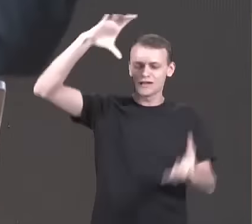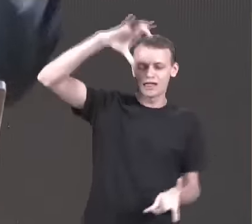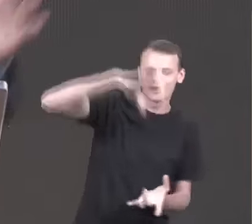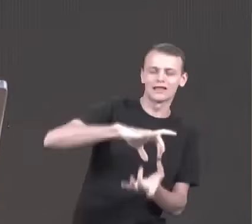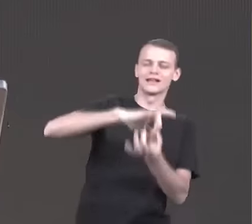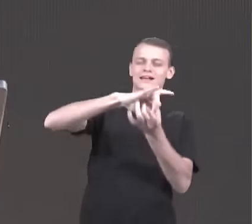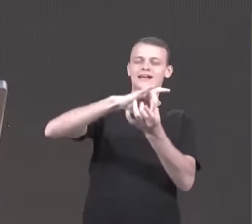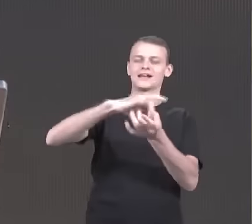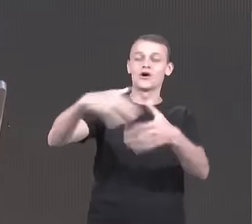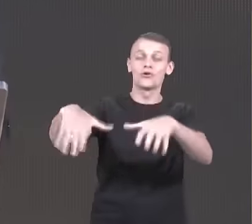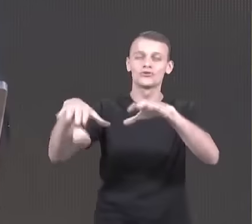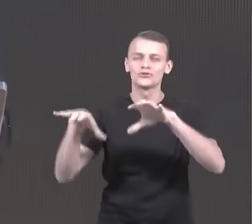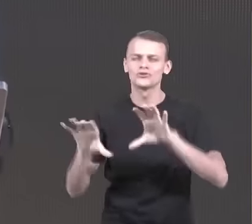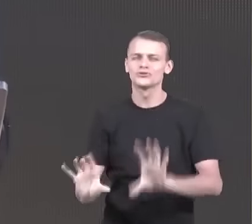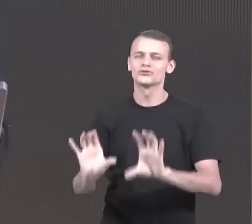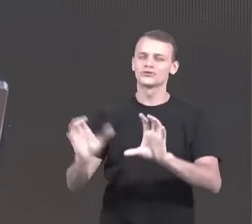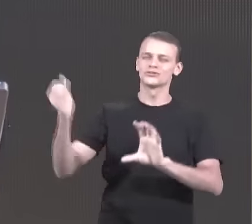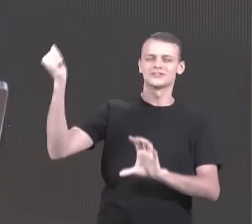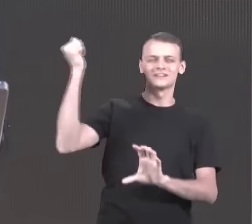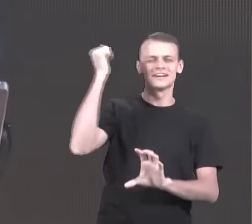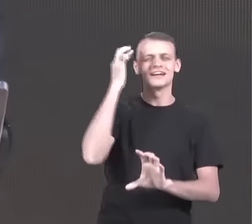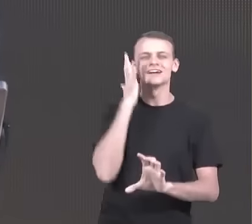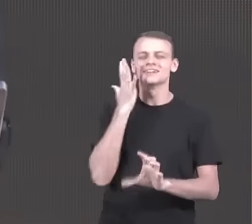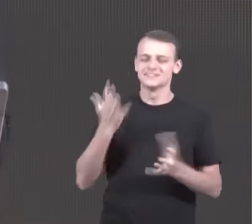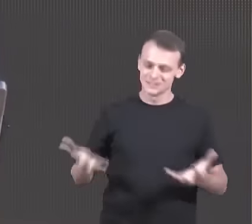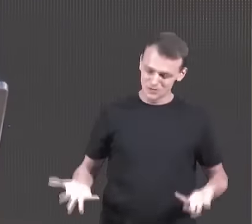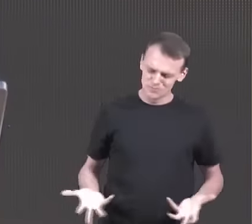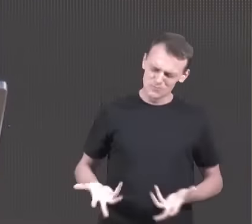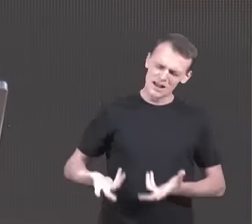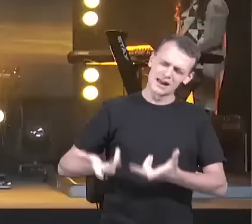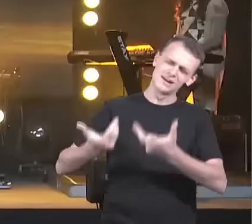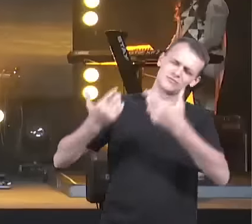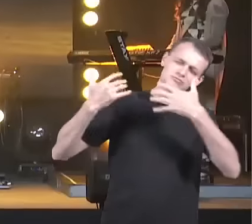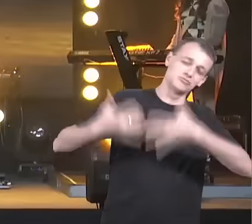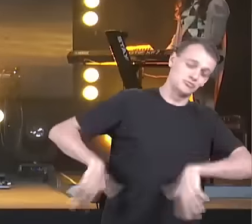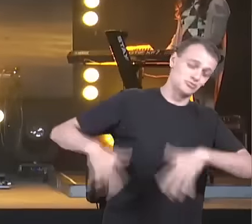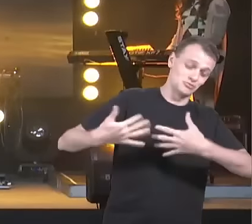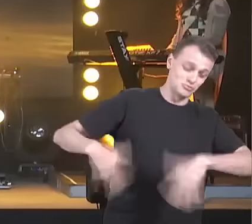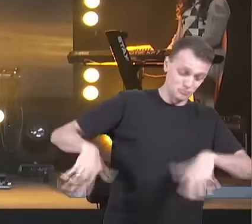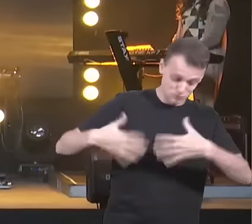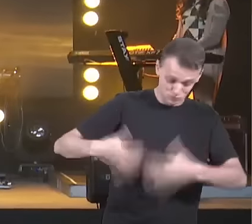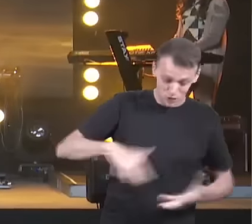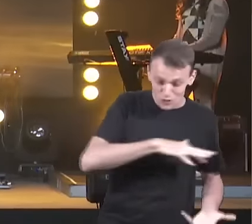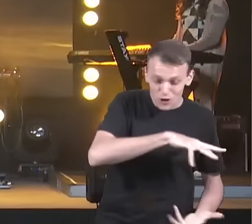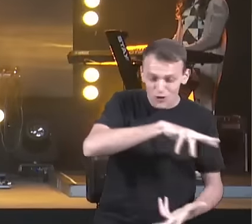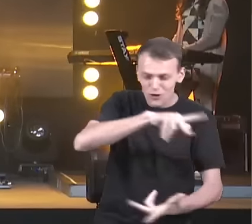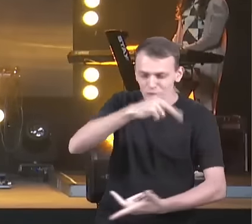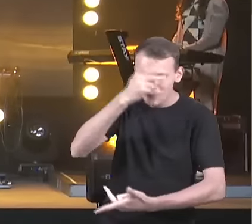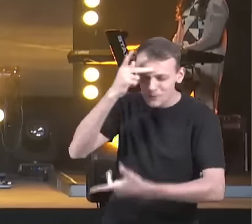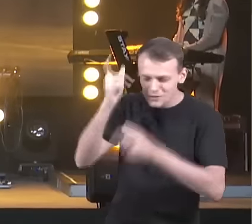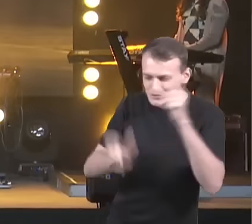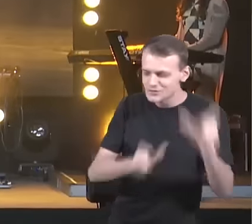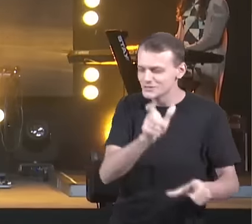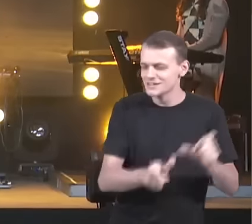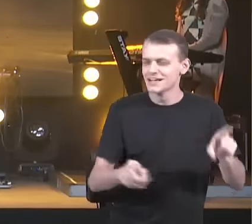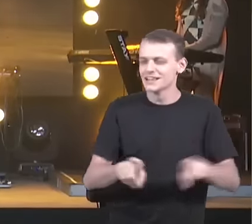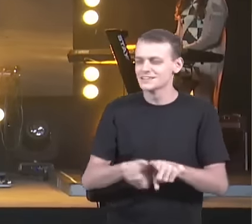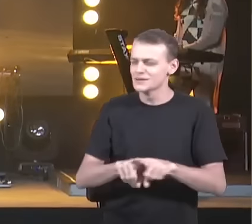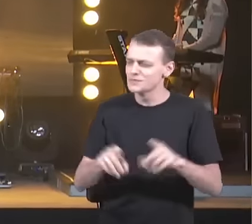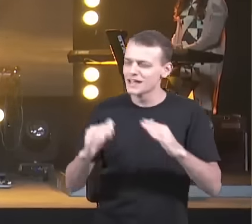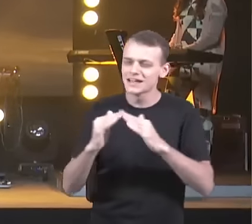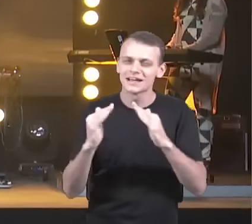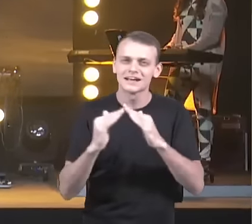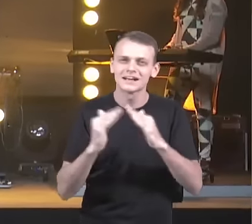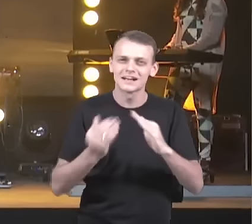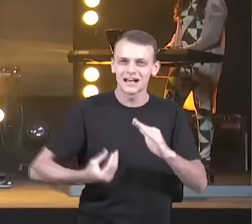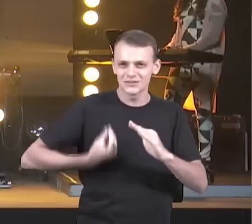da graça superabunde, derrame sobre todos nós aqui e também em suas casas,